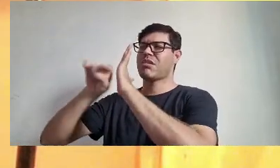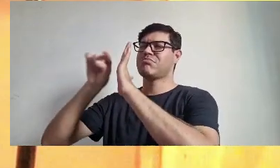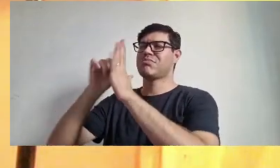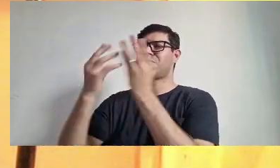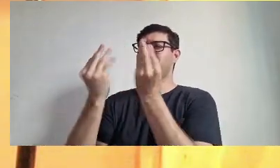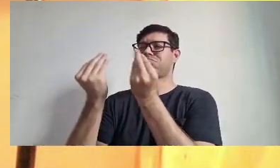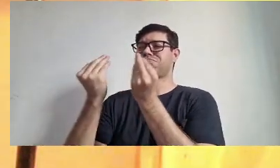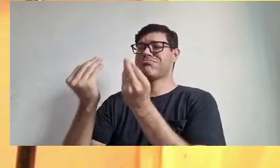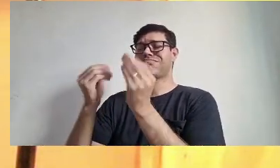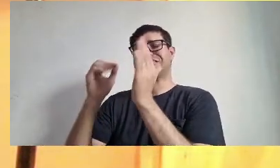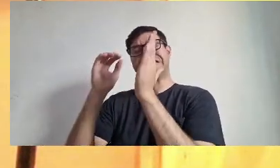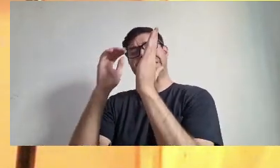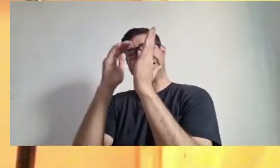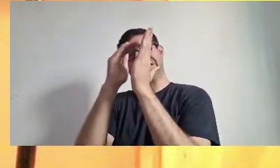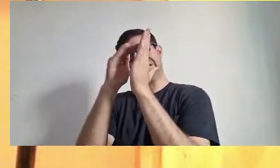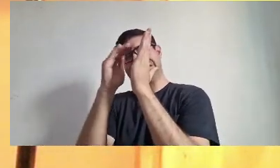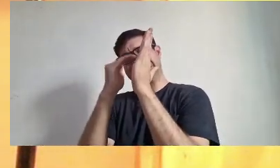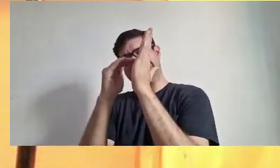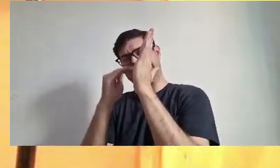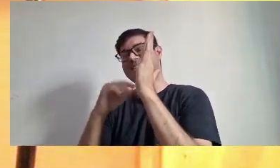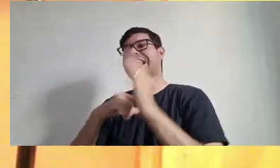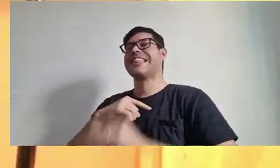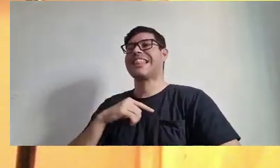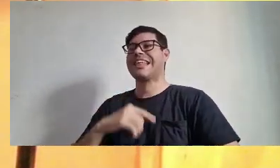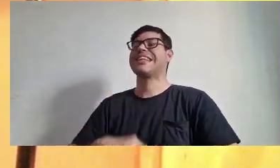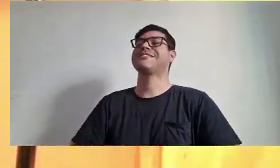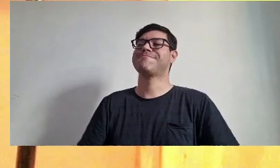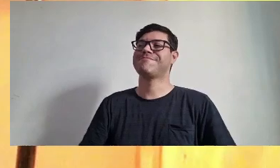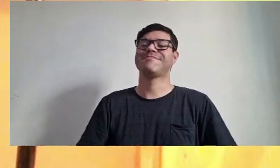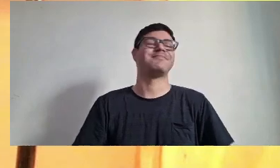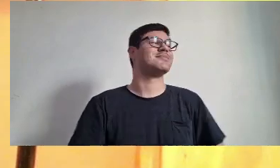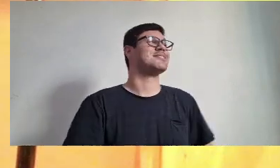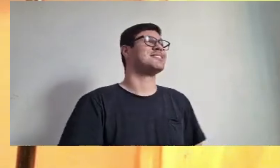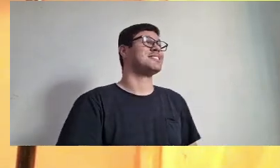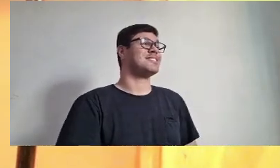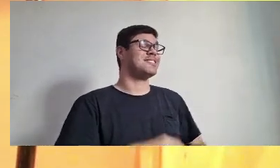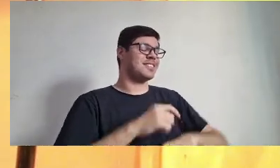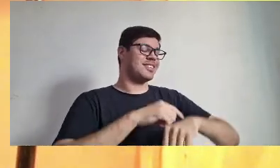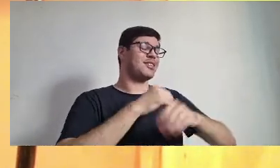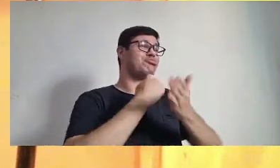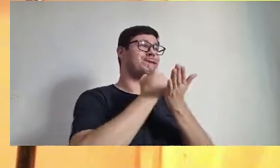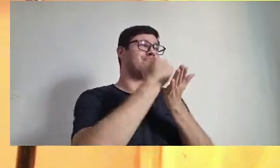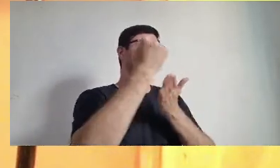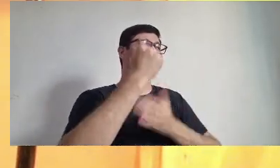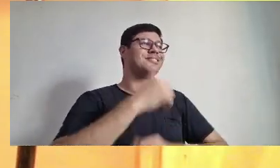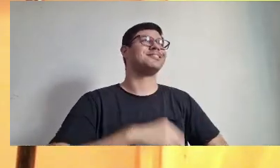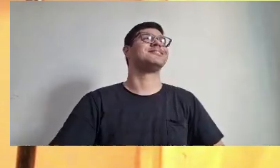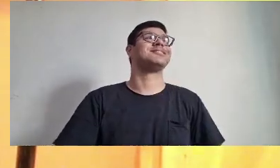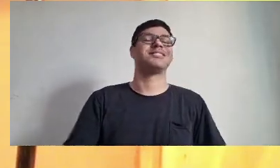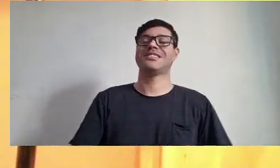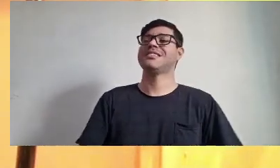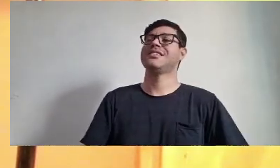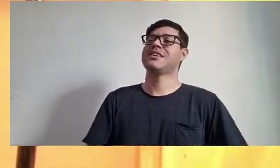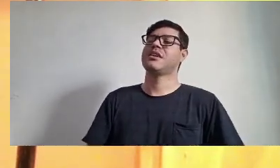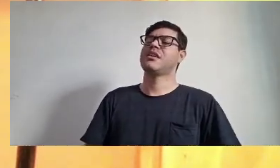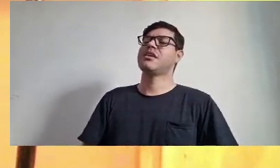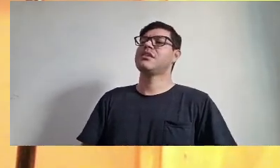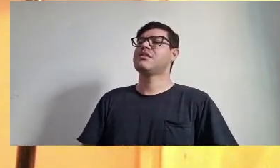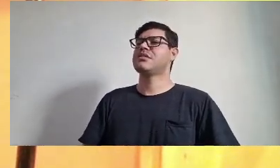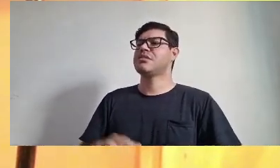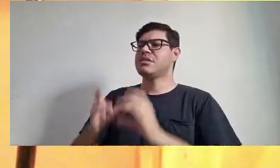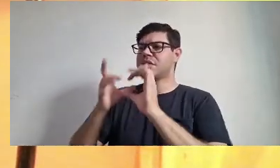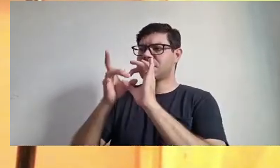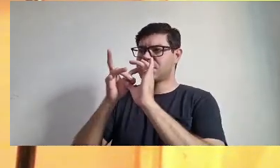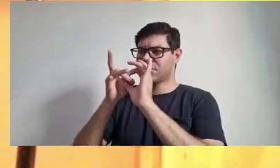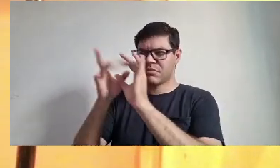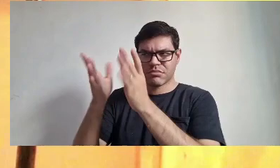Não. Meu horário já está vencendo. Está vencendo, né? Eu não sei se o senhor quiser fazer mais alguma colocação,